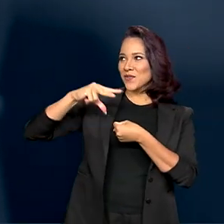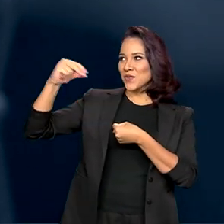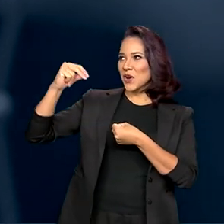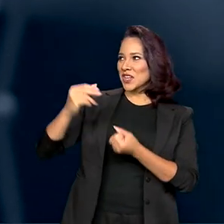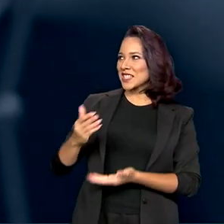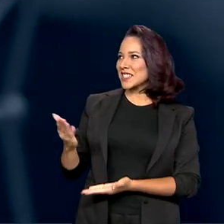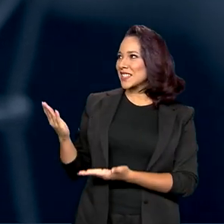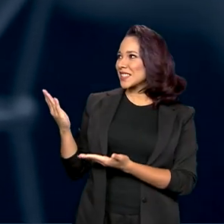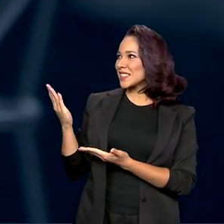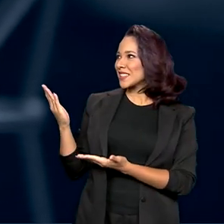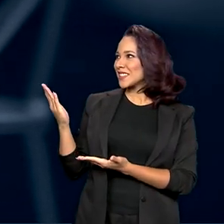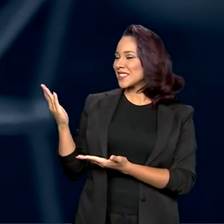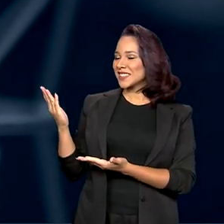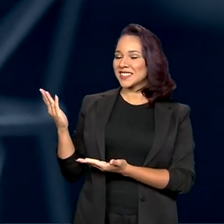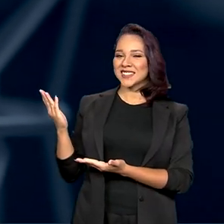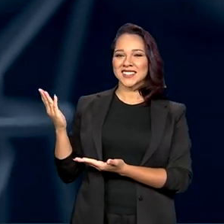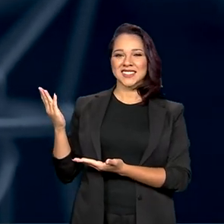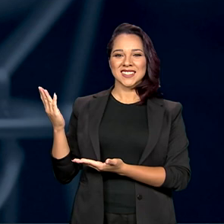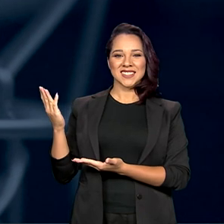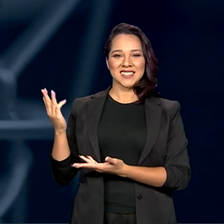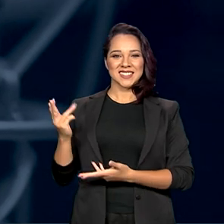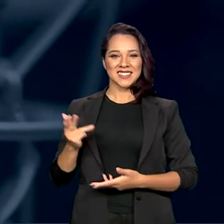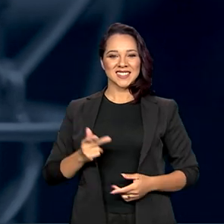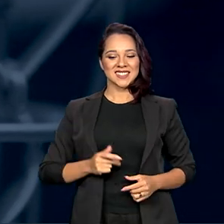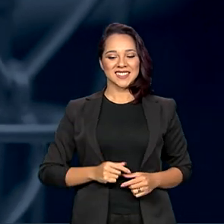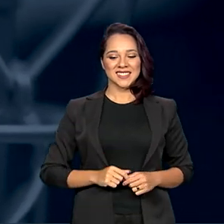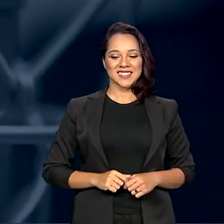a Voz do Brasil.